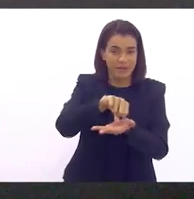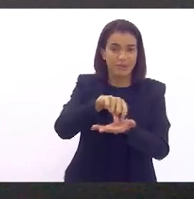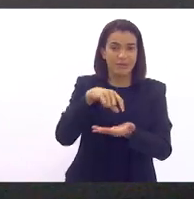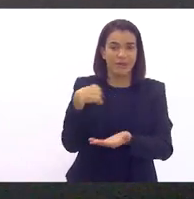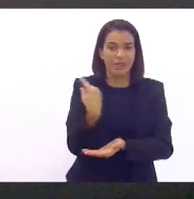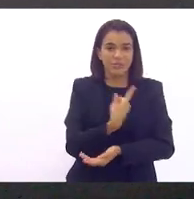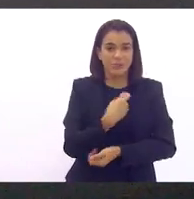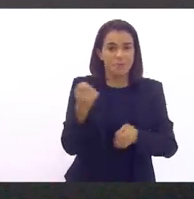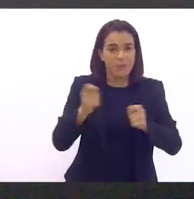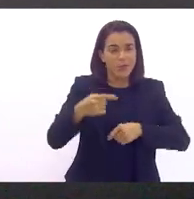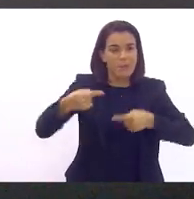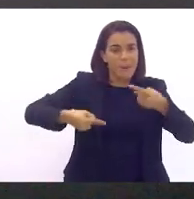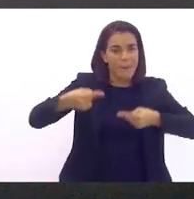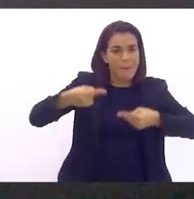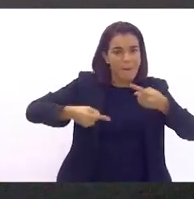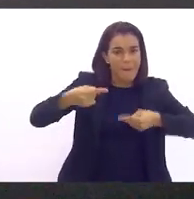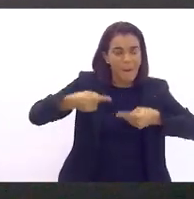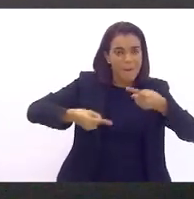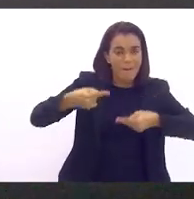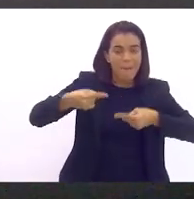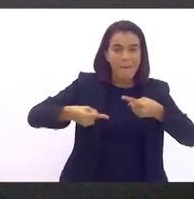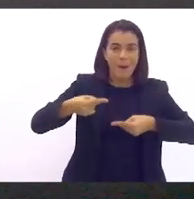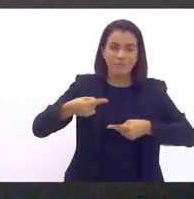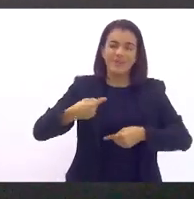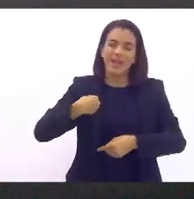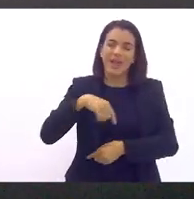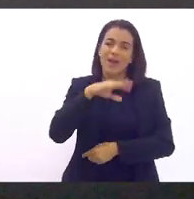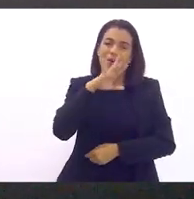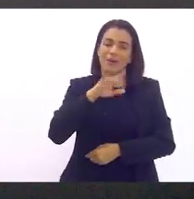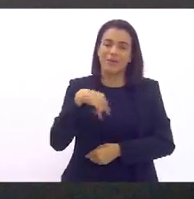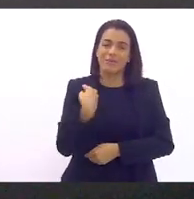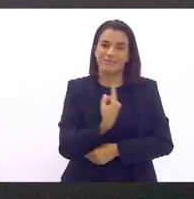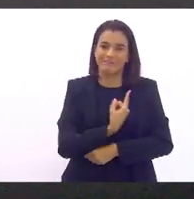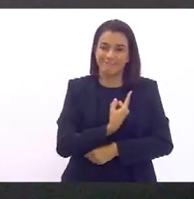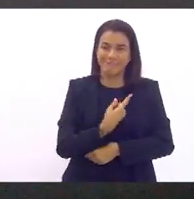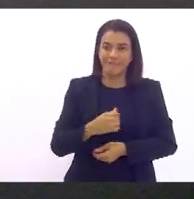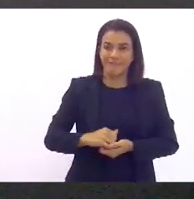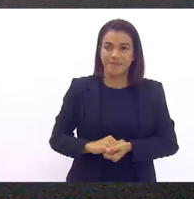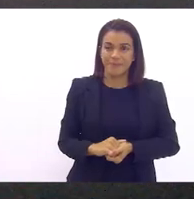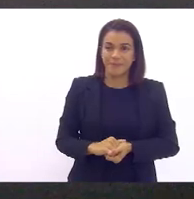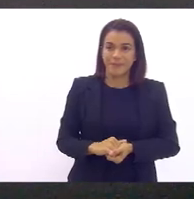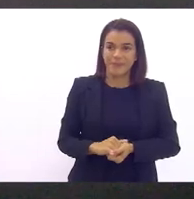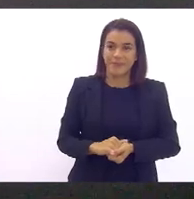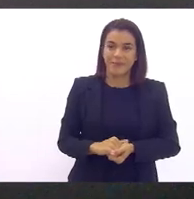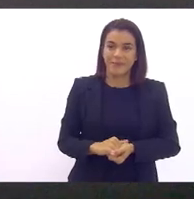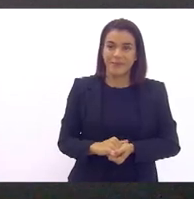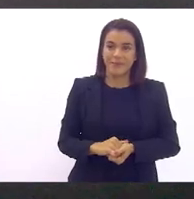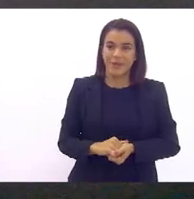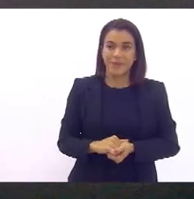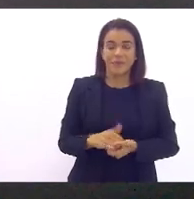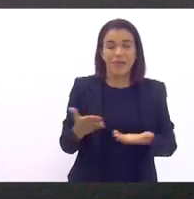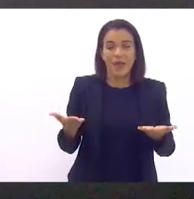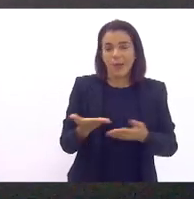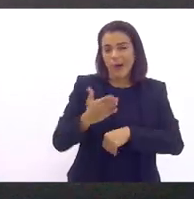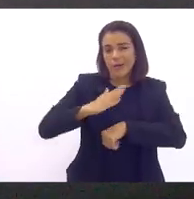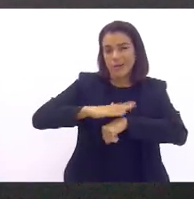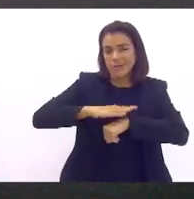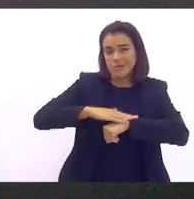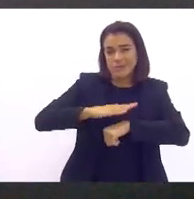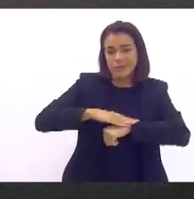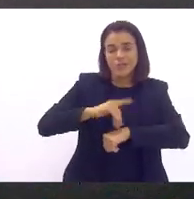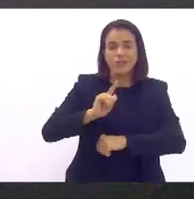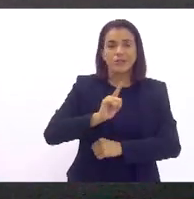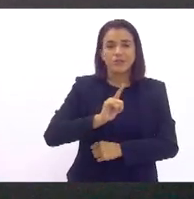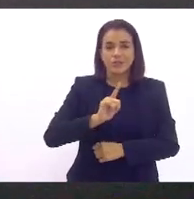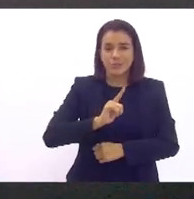dirigir e discutir para ver as coisas isso é ruim pra gente fazer ação né E nesse momento nós temos